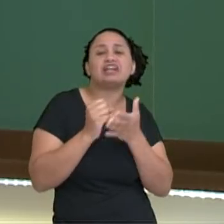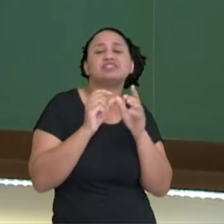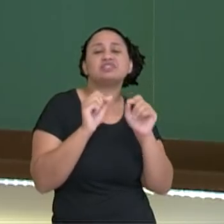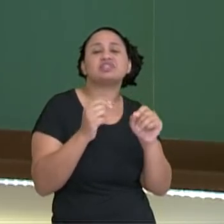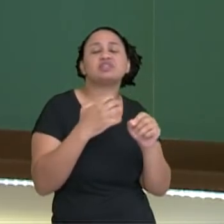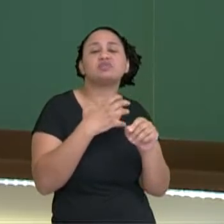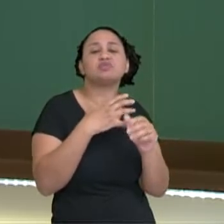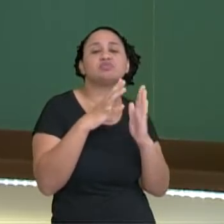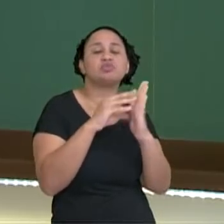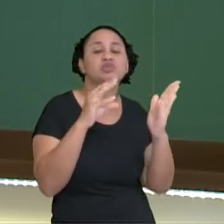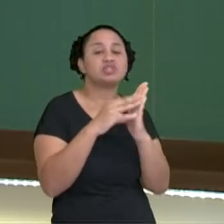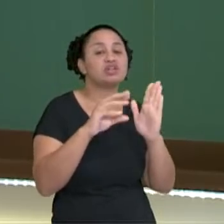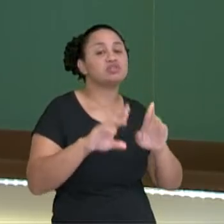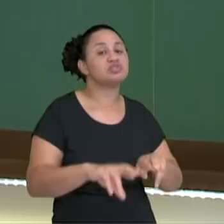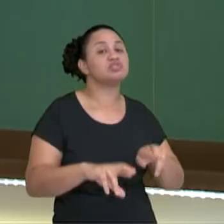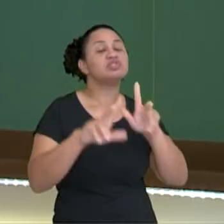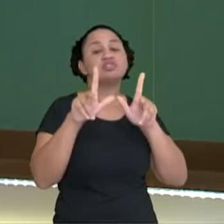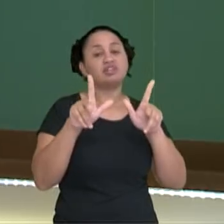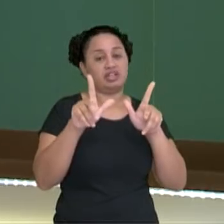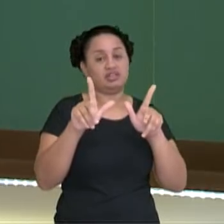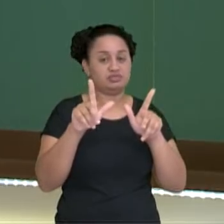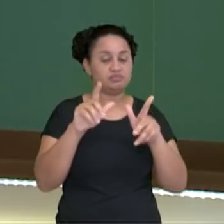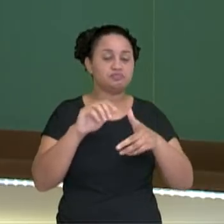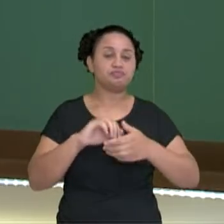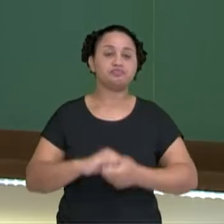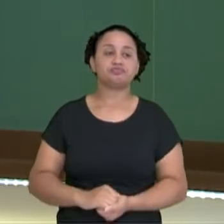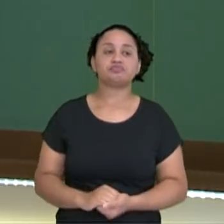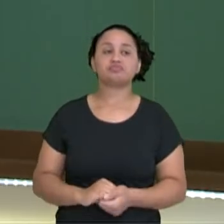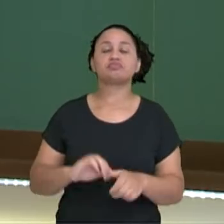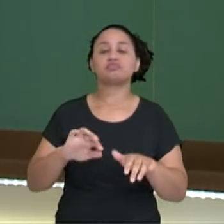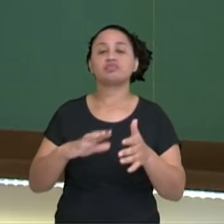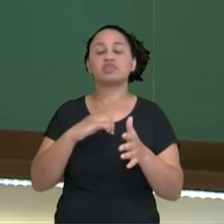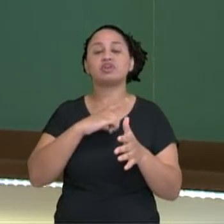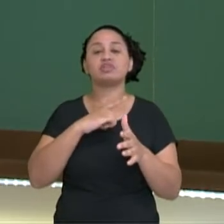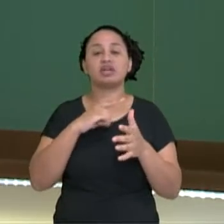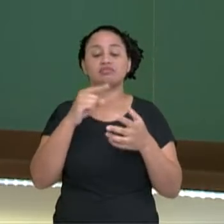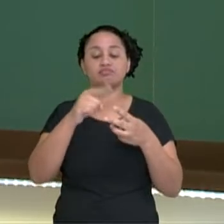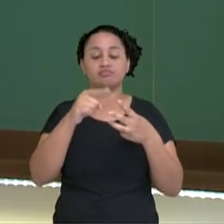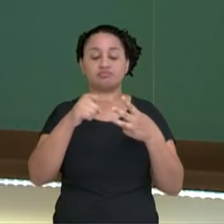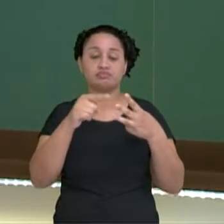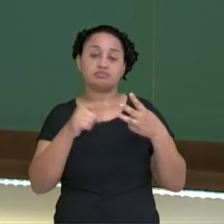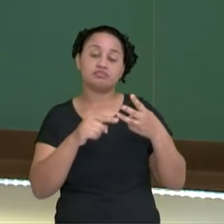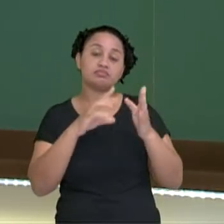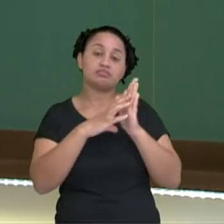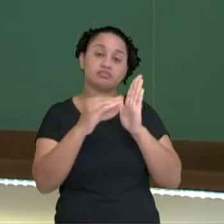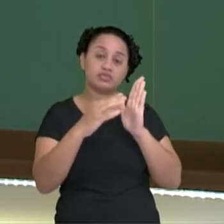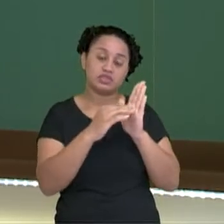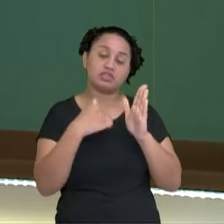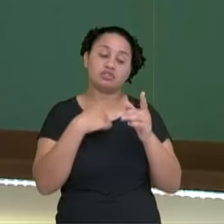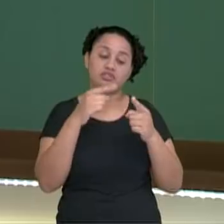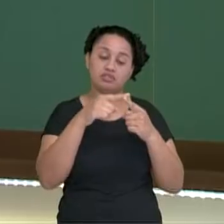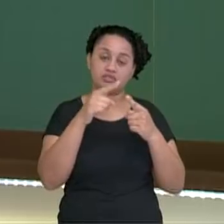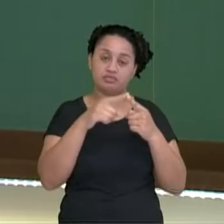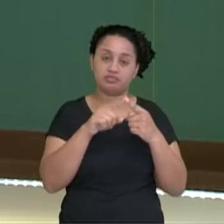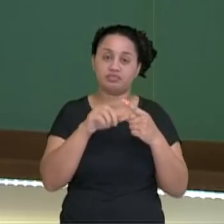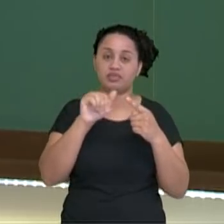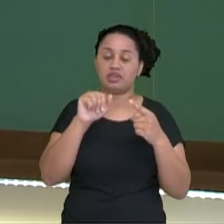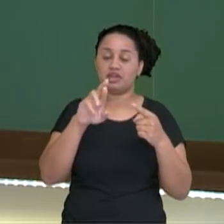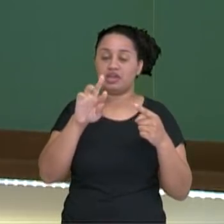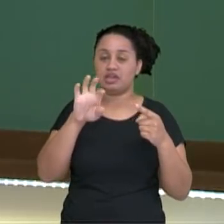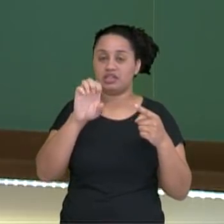bem diferenciado durante a Revolução Industrial. Temos aqui 3 modelos que nós vamos falar: o artesanato,